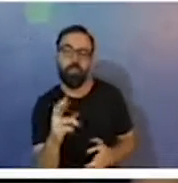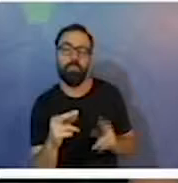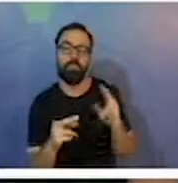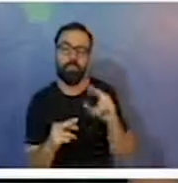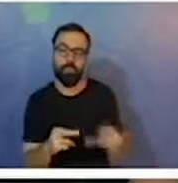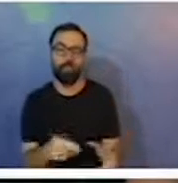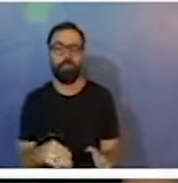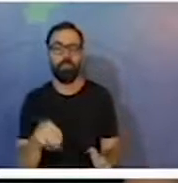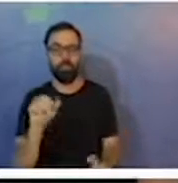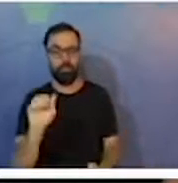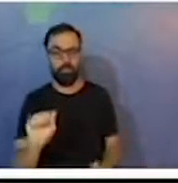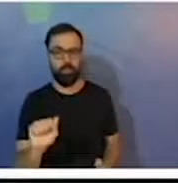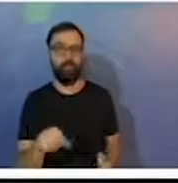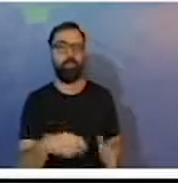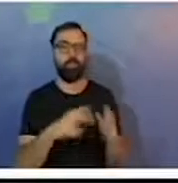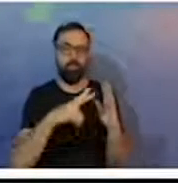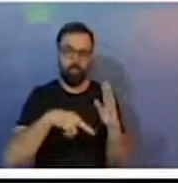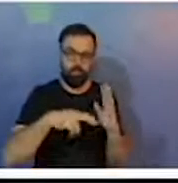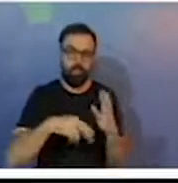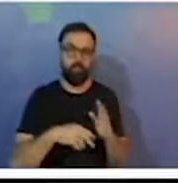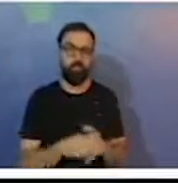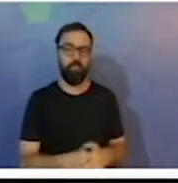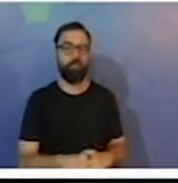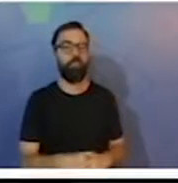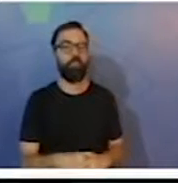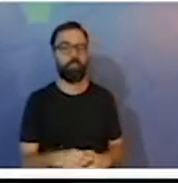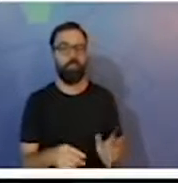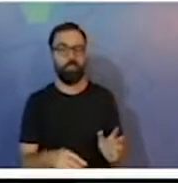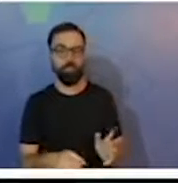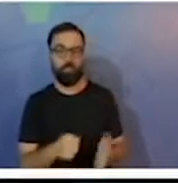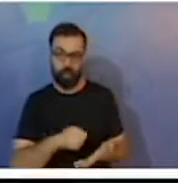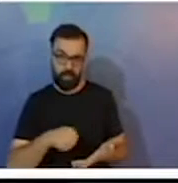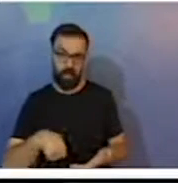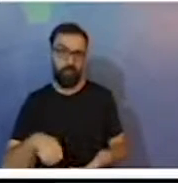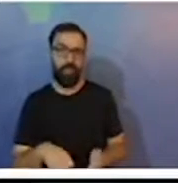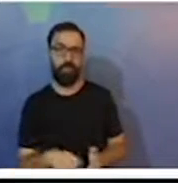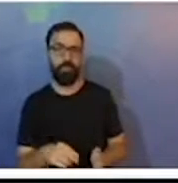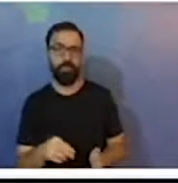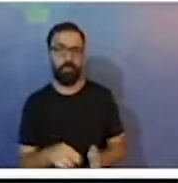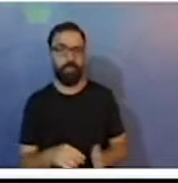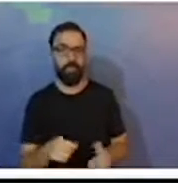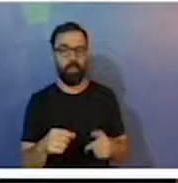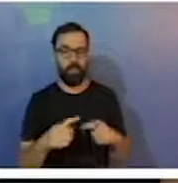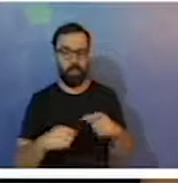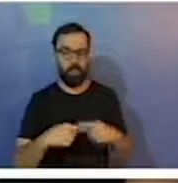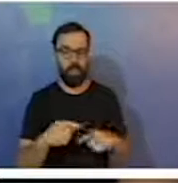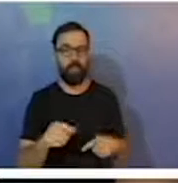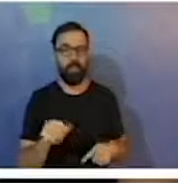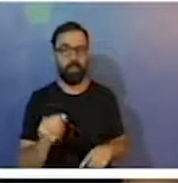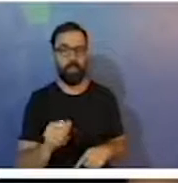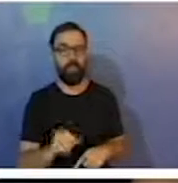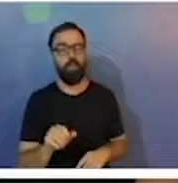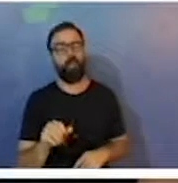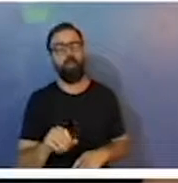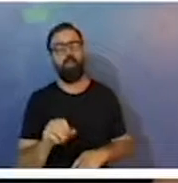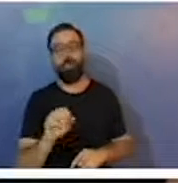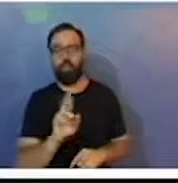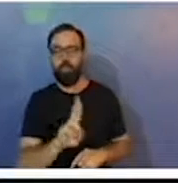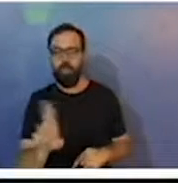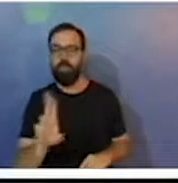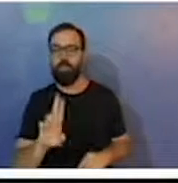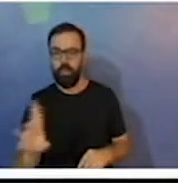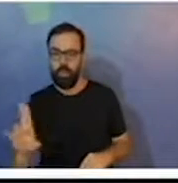Releia o texto e dê o nome dos materiais necessários para o jogo acrescentando um adjetivo adequado